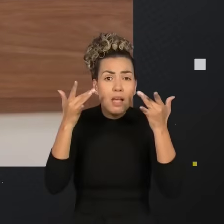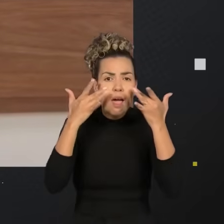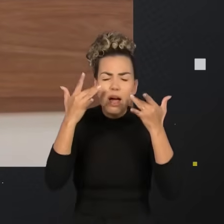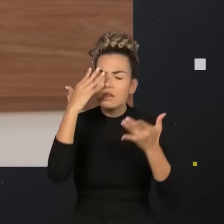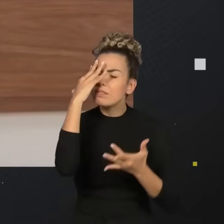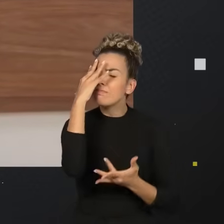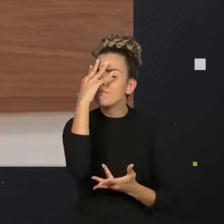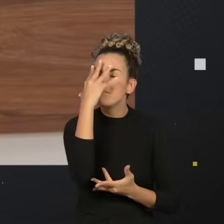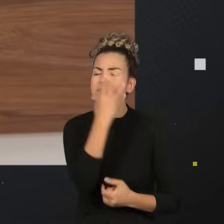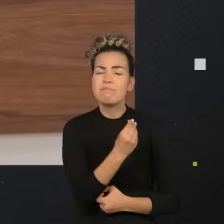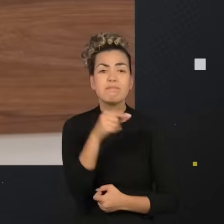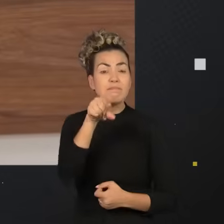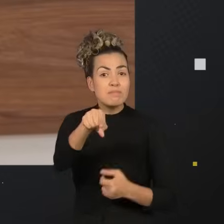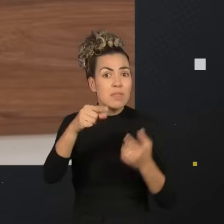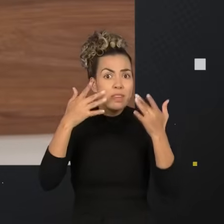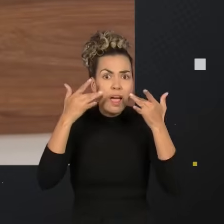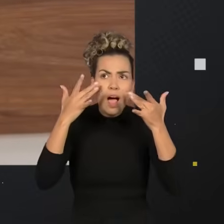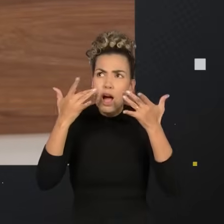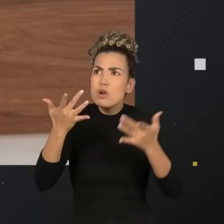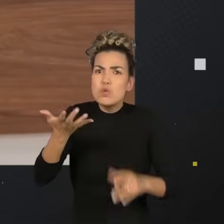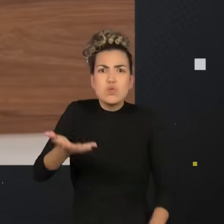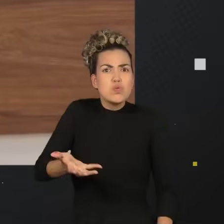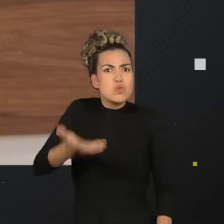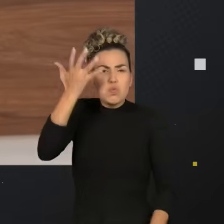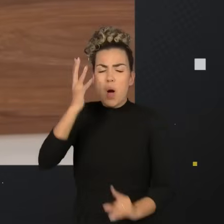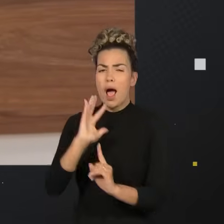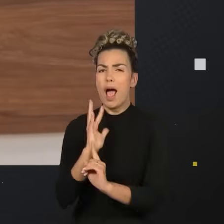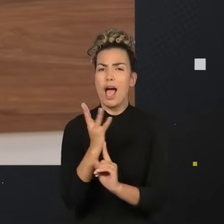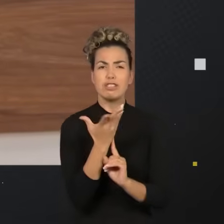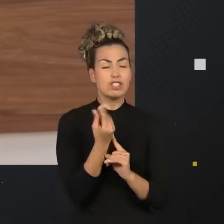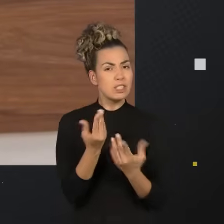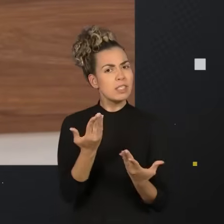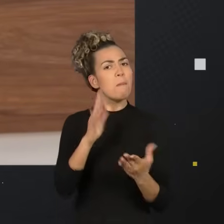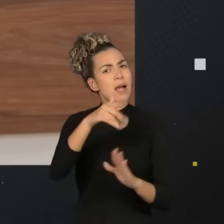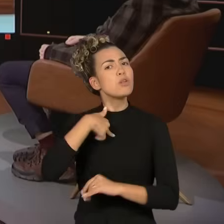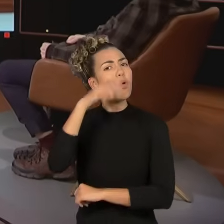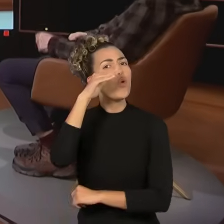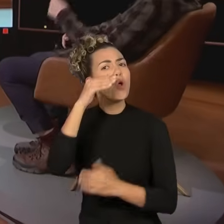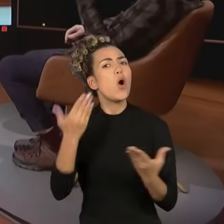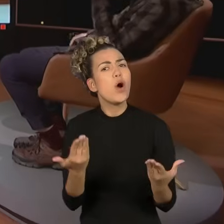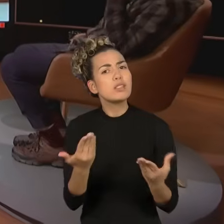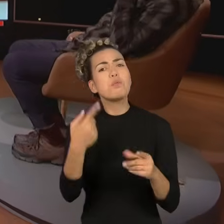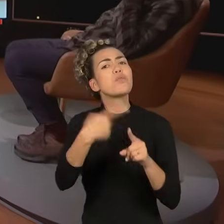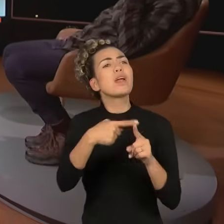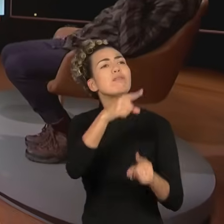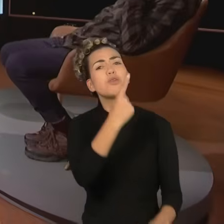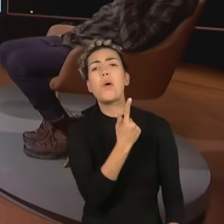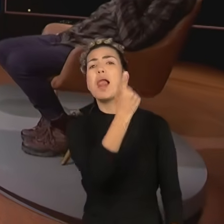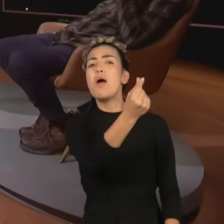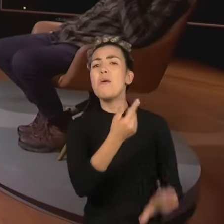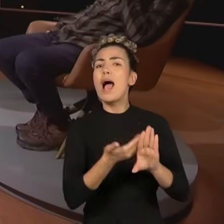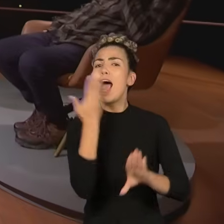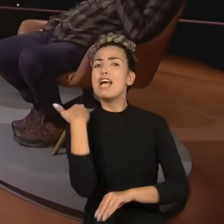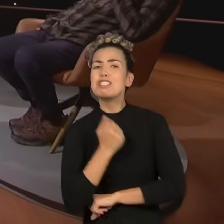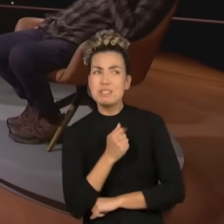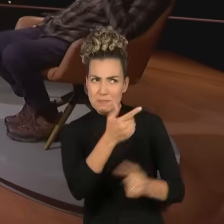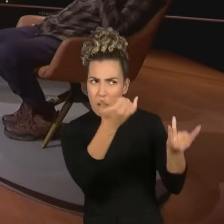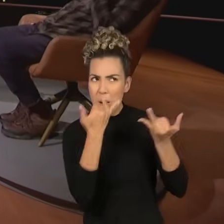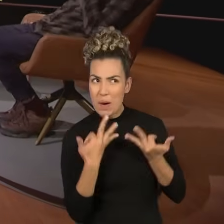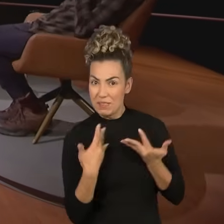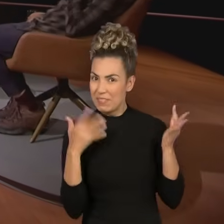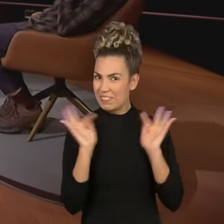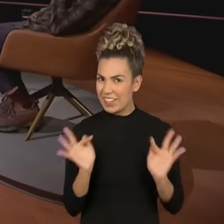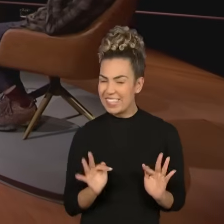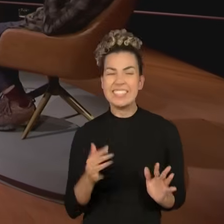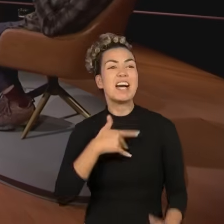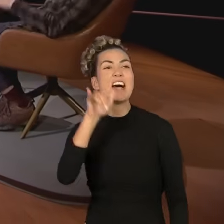uma obra-prima. E se der para contar por que você me escolheu para fazer, eu ia ficar bem feliz. Eu te amo, Flávio. Sou muito